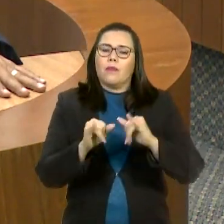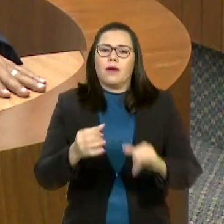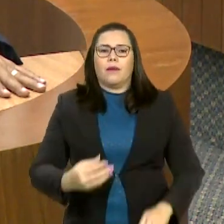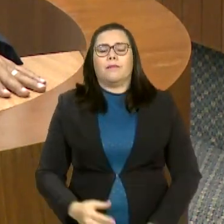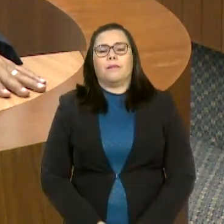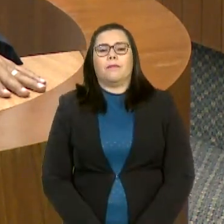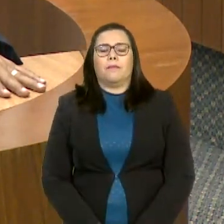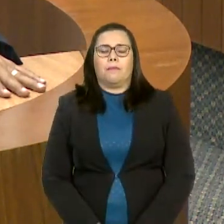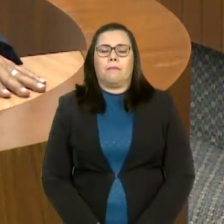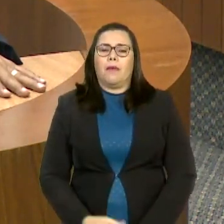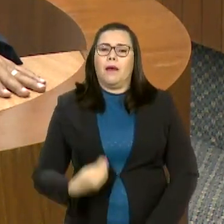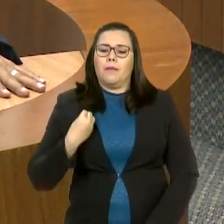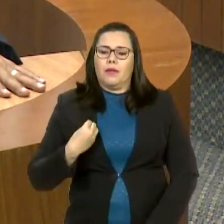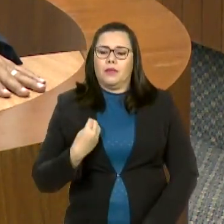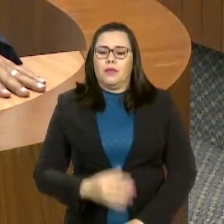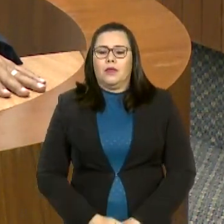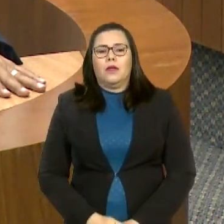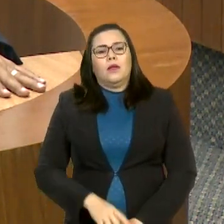Pedras, Francisco Pinheiro,